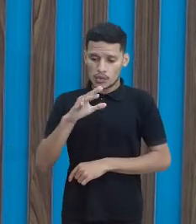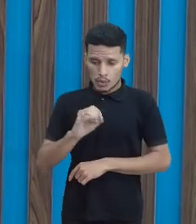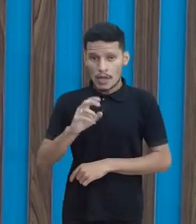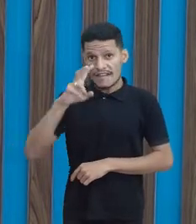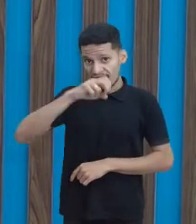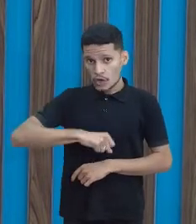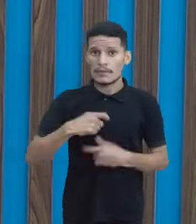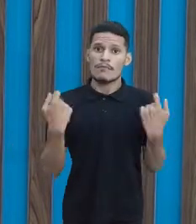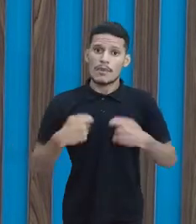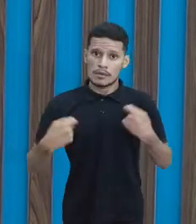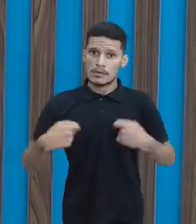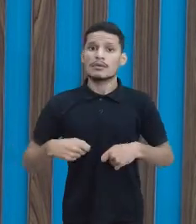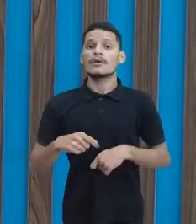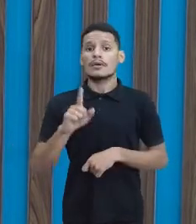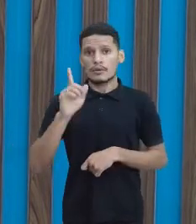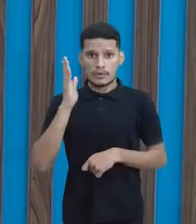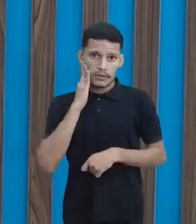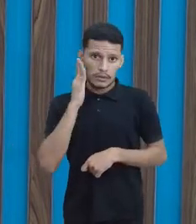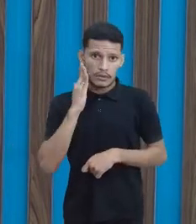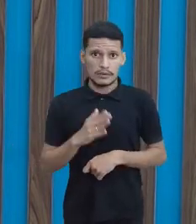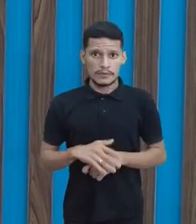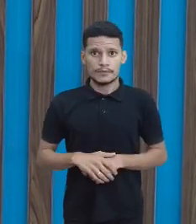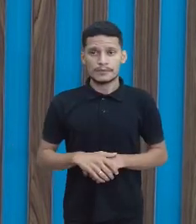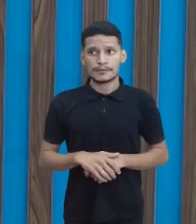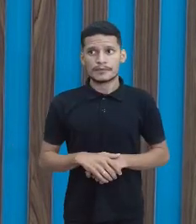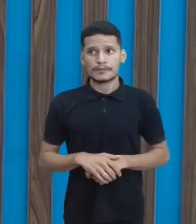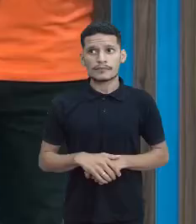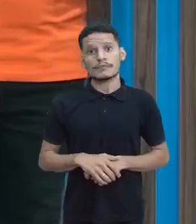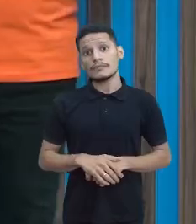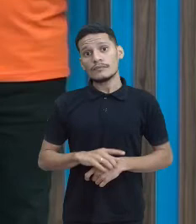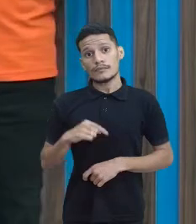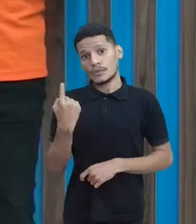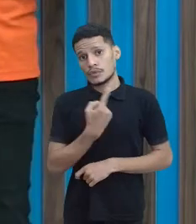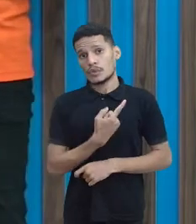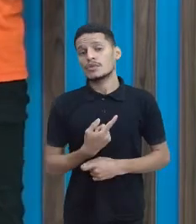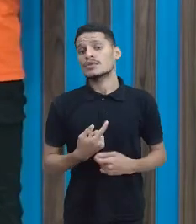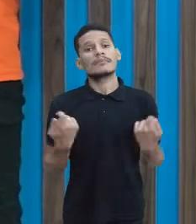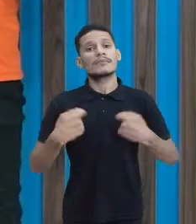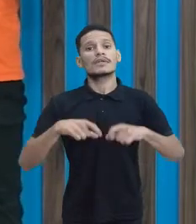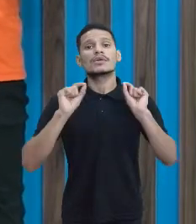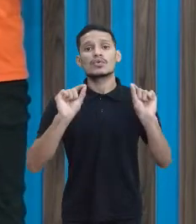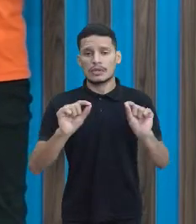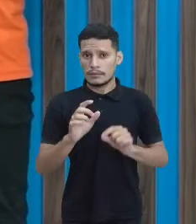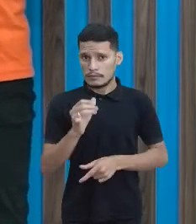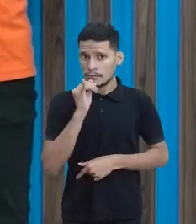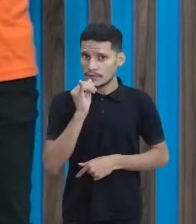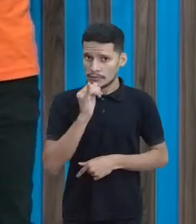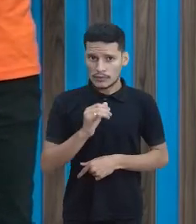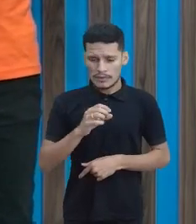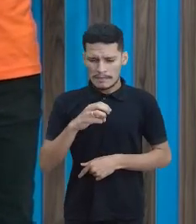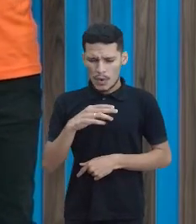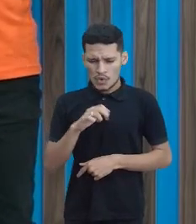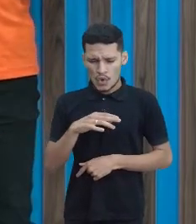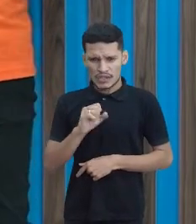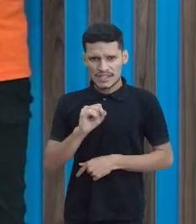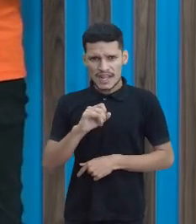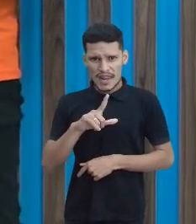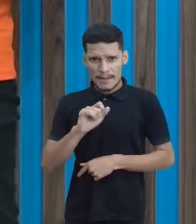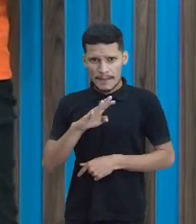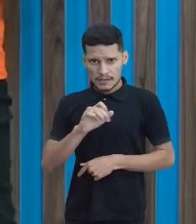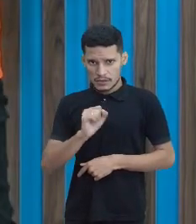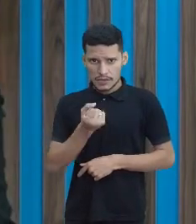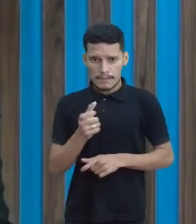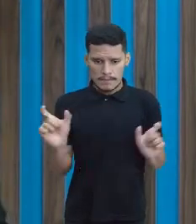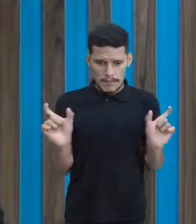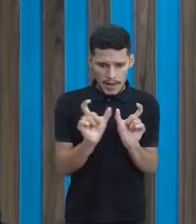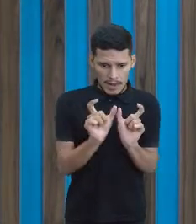esse fer é que é a sílaba mais forte, que é a sílaba tônica. Então necessariamente não os monossílabos, né? Não as palavras menores,